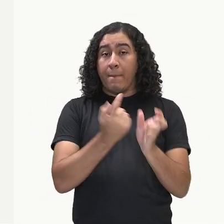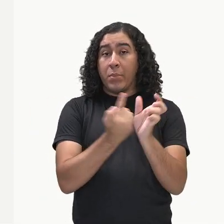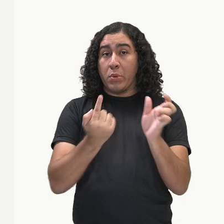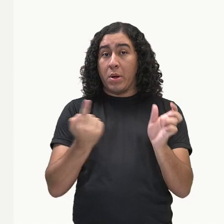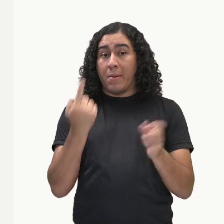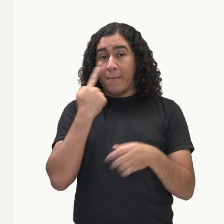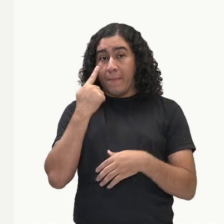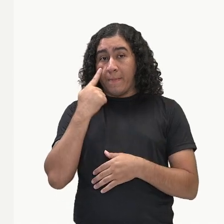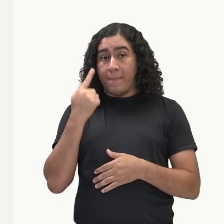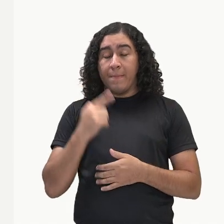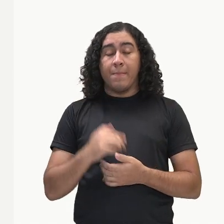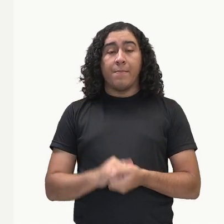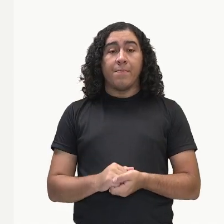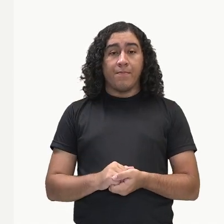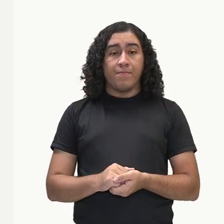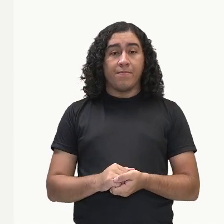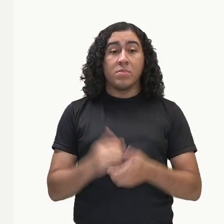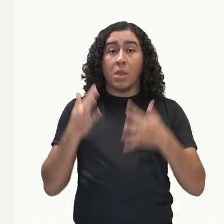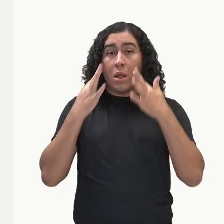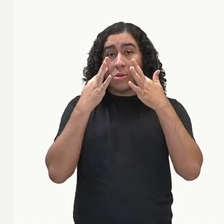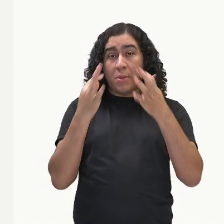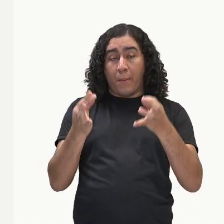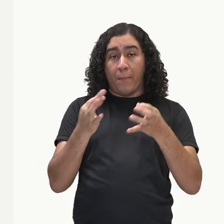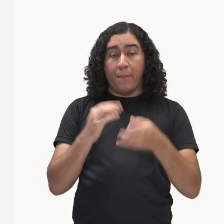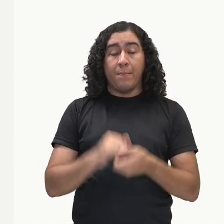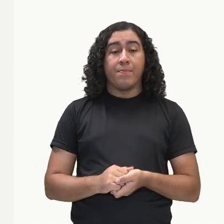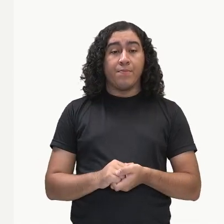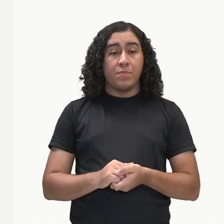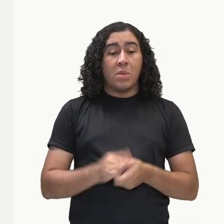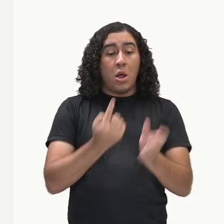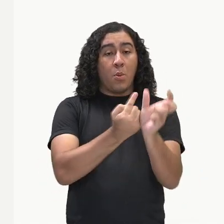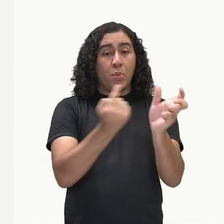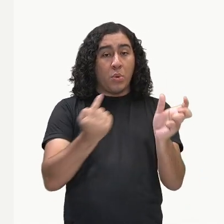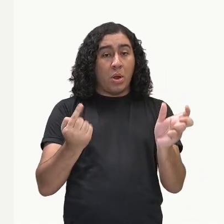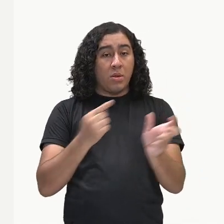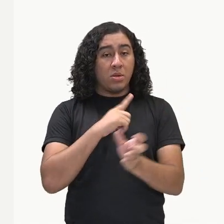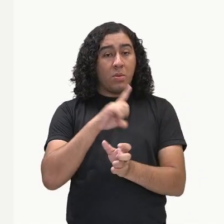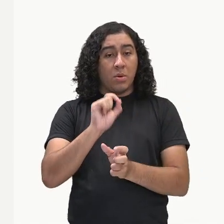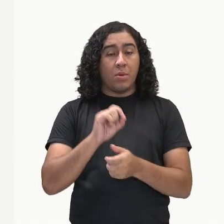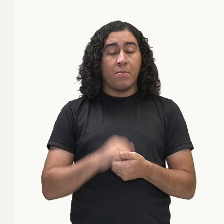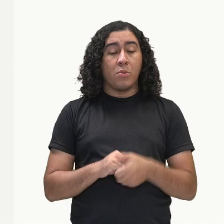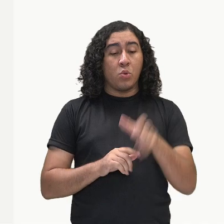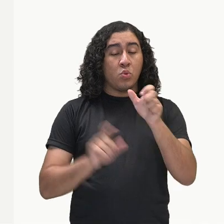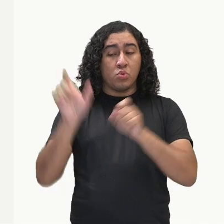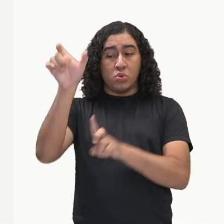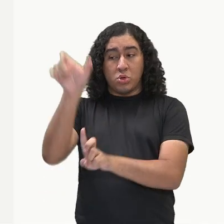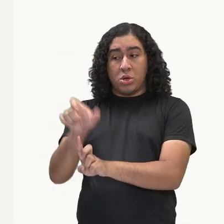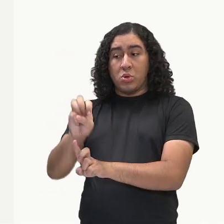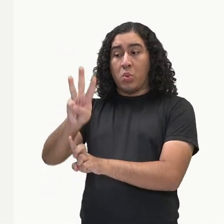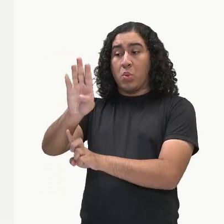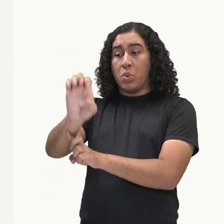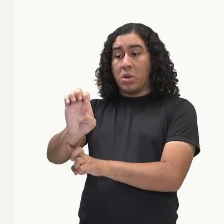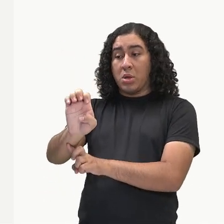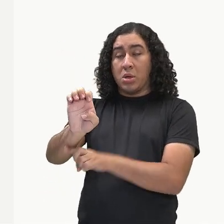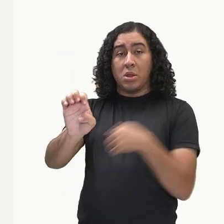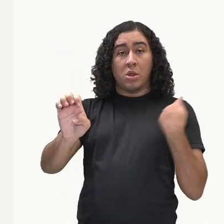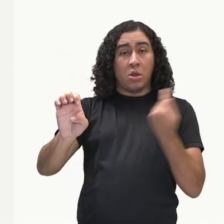see. Olha só, aqui no plural, você tem aqui o sujeito we, nós,